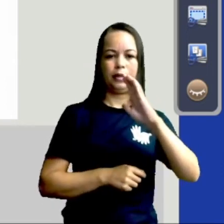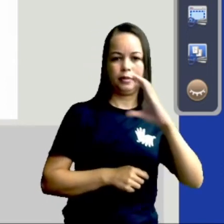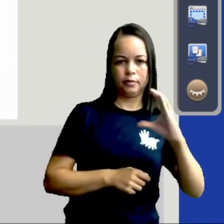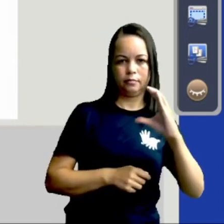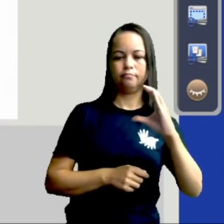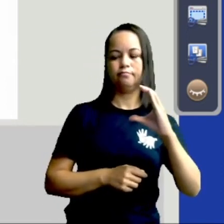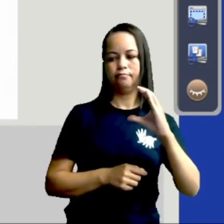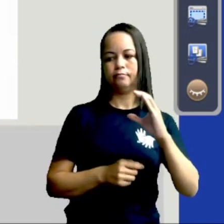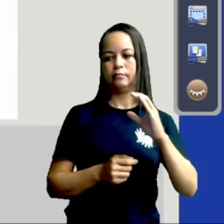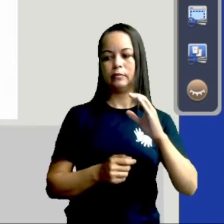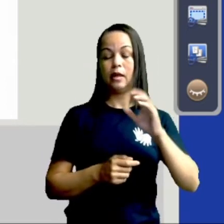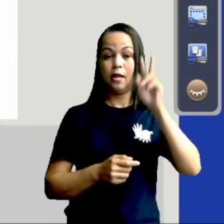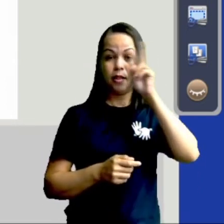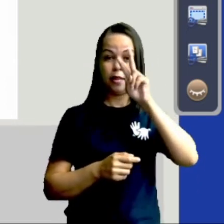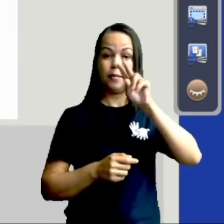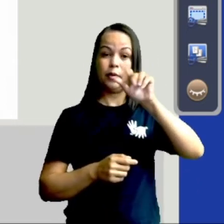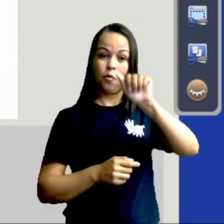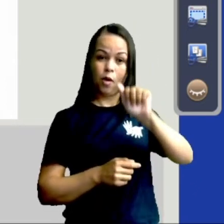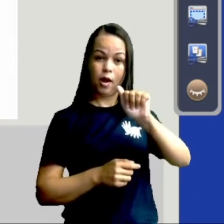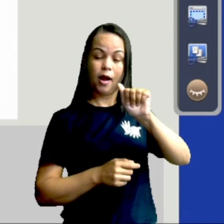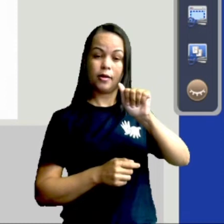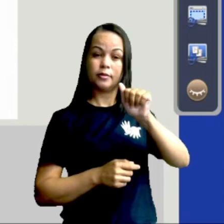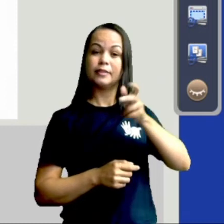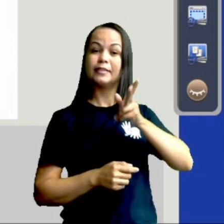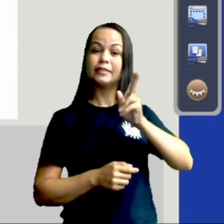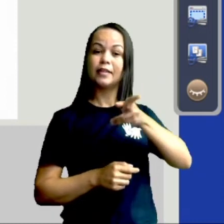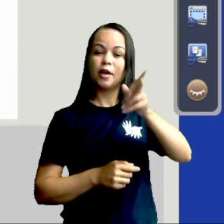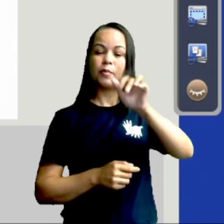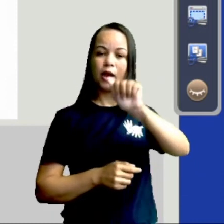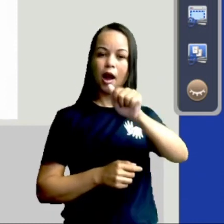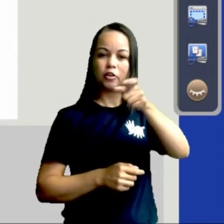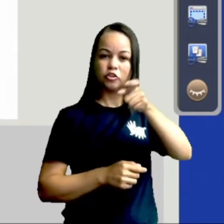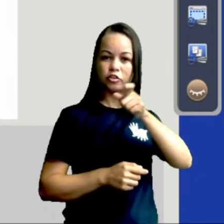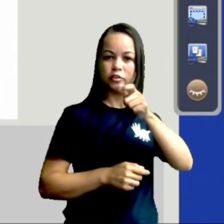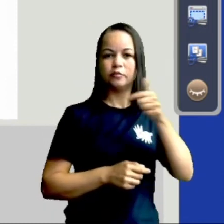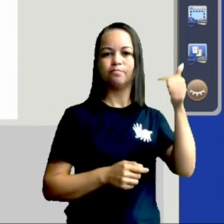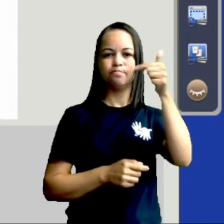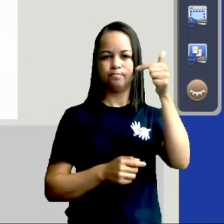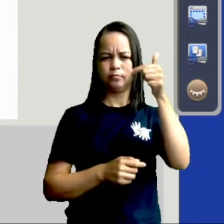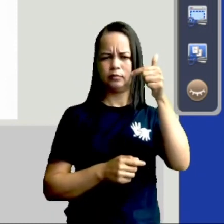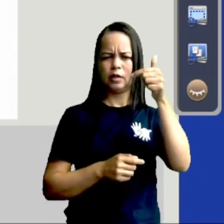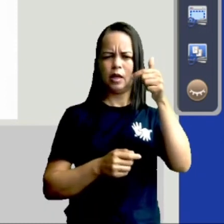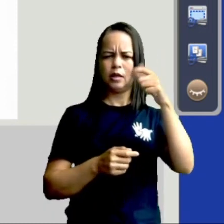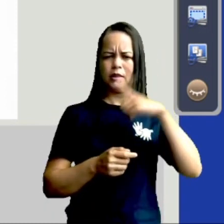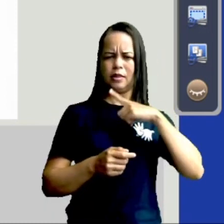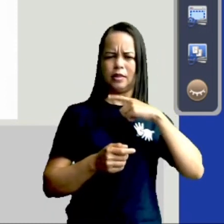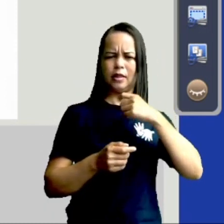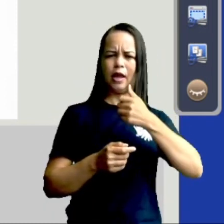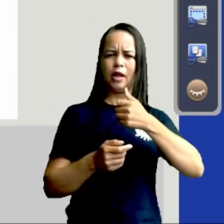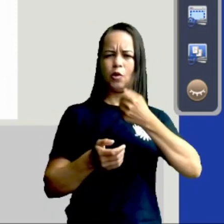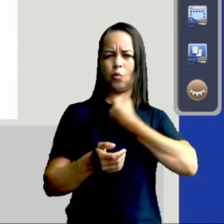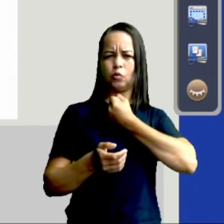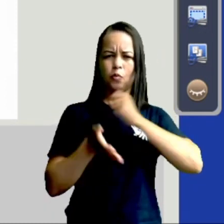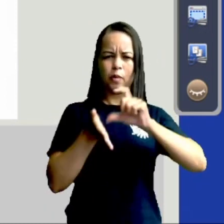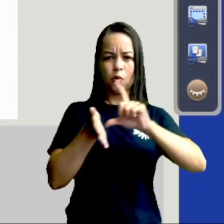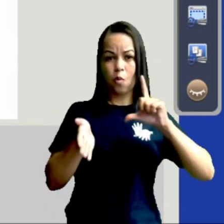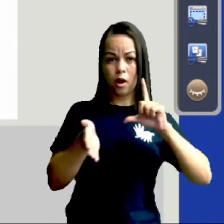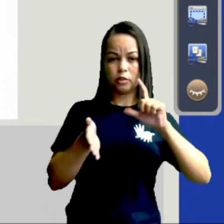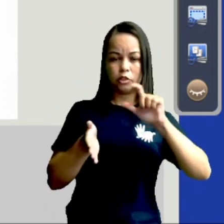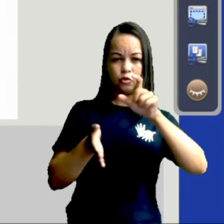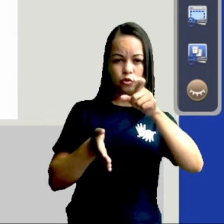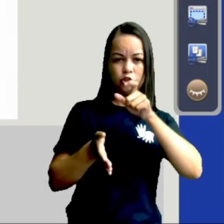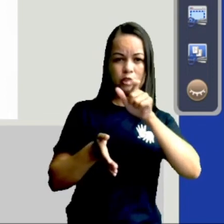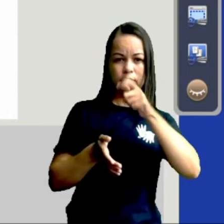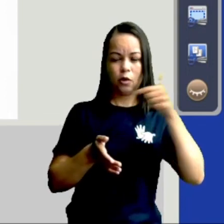que A sempre está junto do x ao quadrado. Olha para cá. Tem um número na frente do x ao quadrado? Tem não. Se não